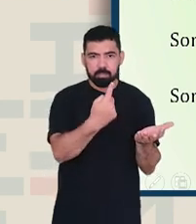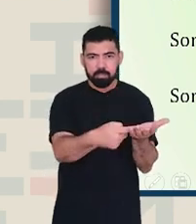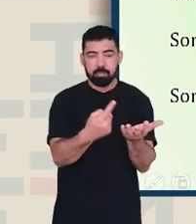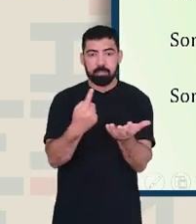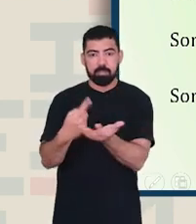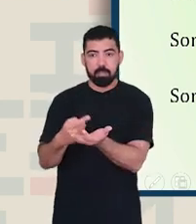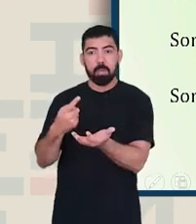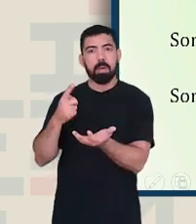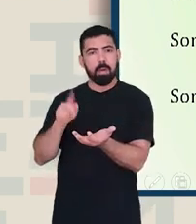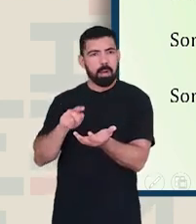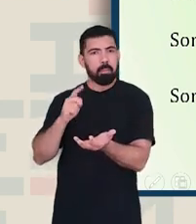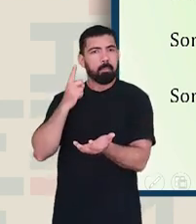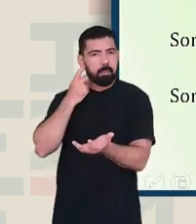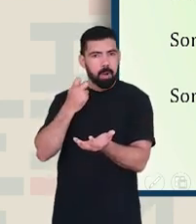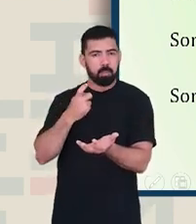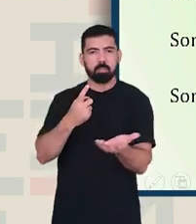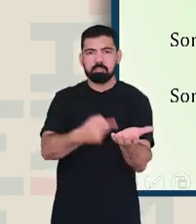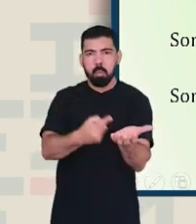Ok.